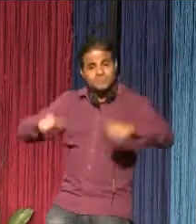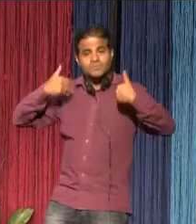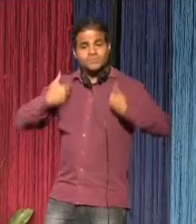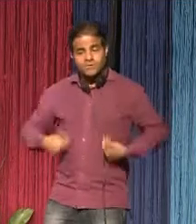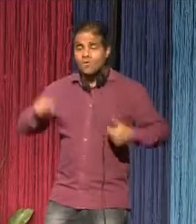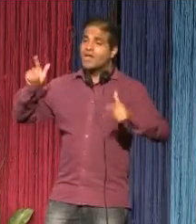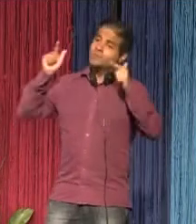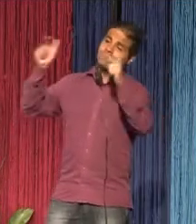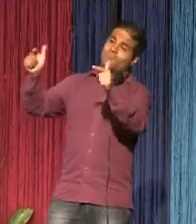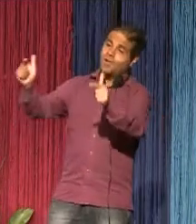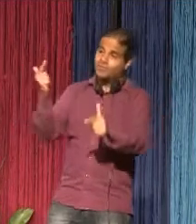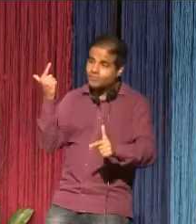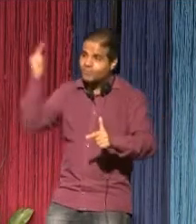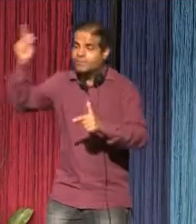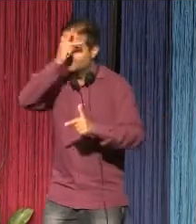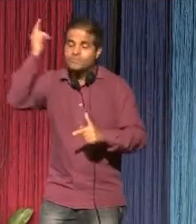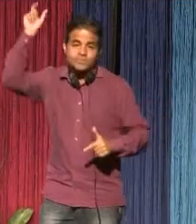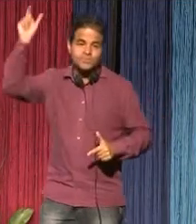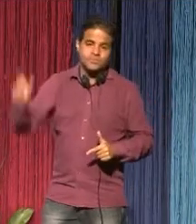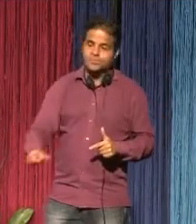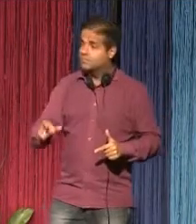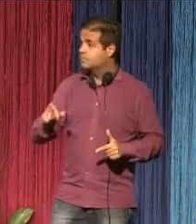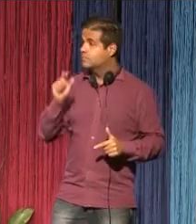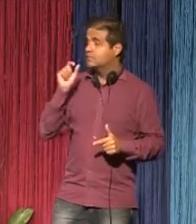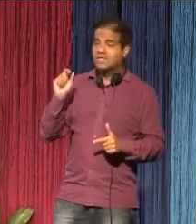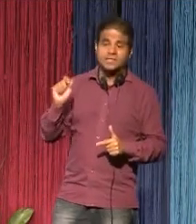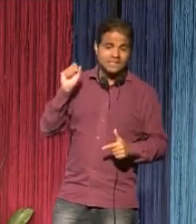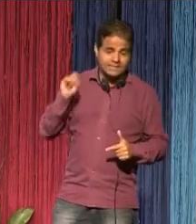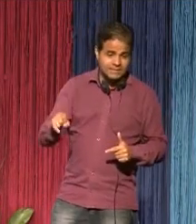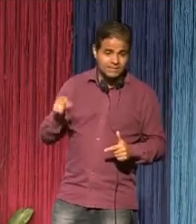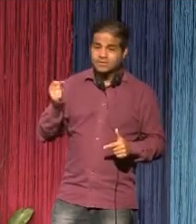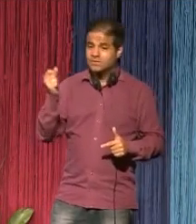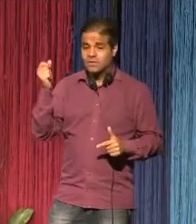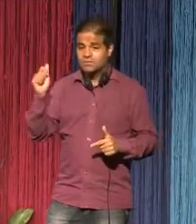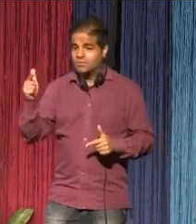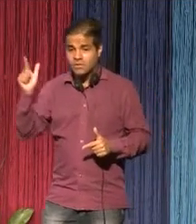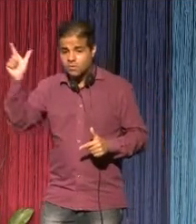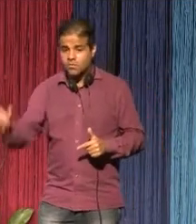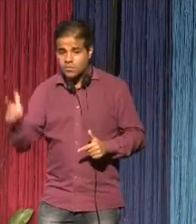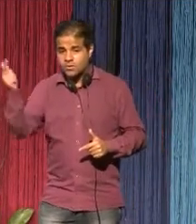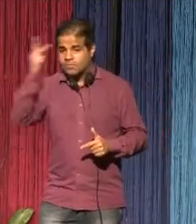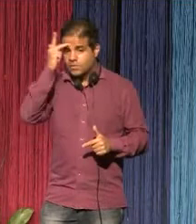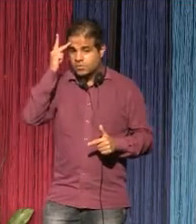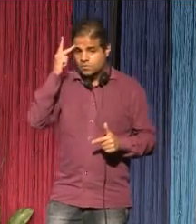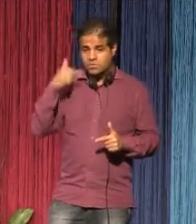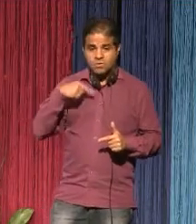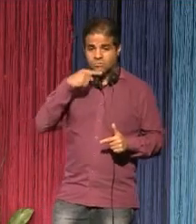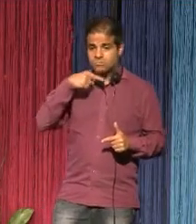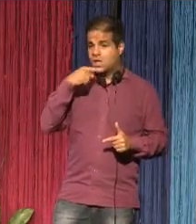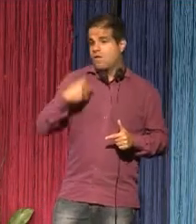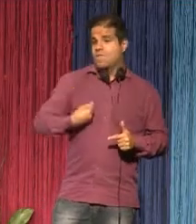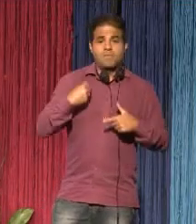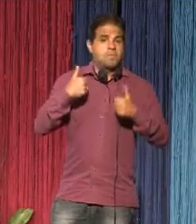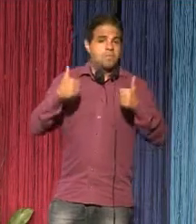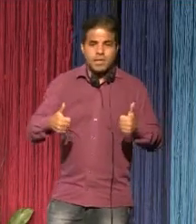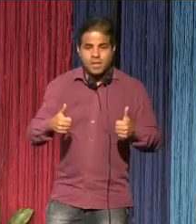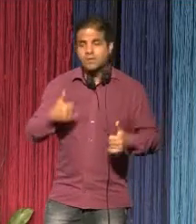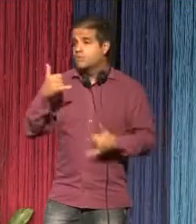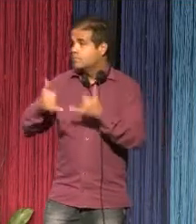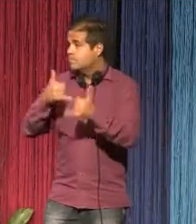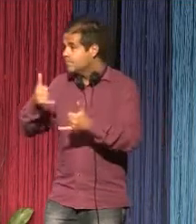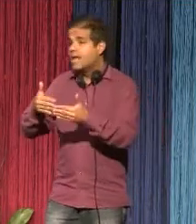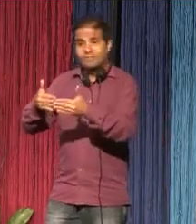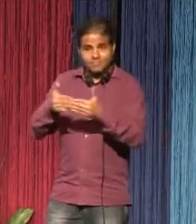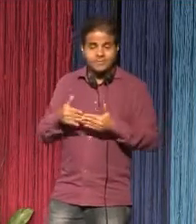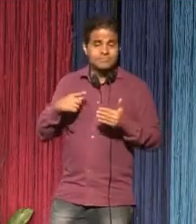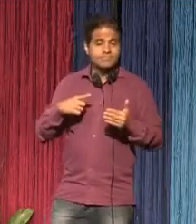é zombar do outro, quando nós sabemos que sem o outro nós não somos. Não é? Mas, enfim, o brincar tem essa